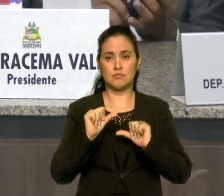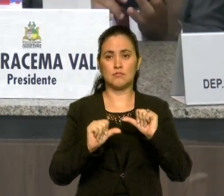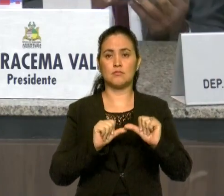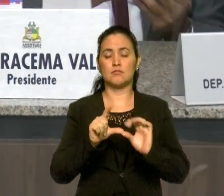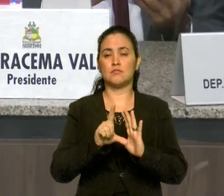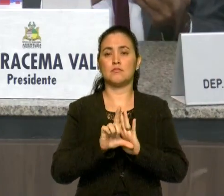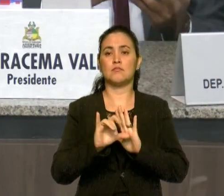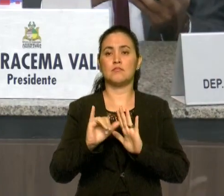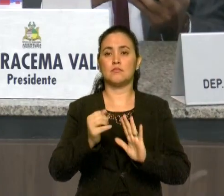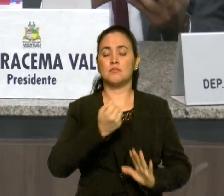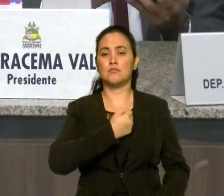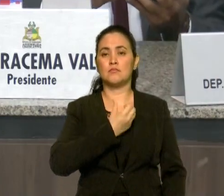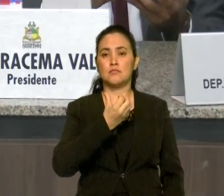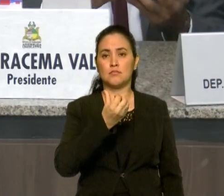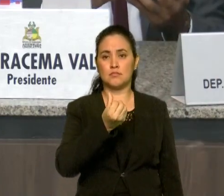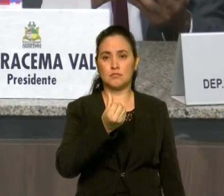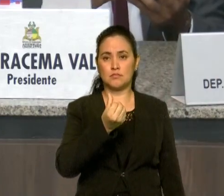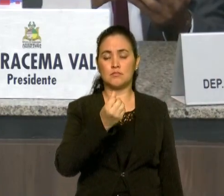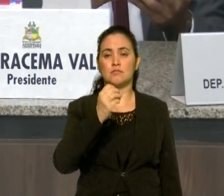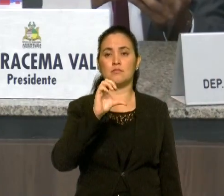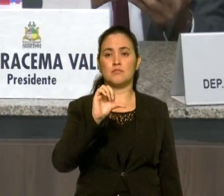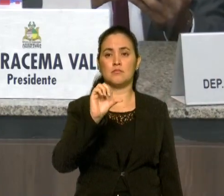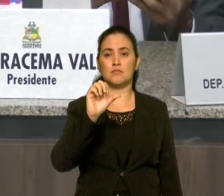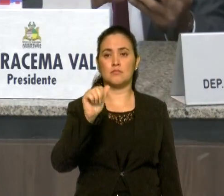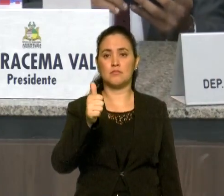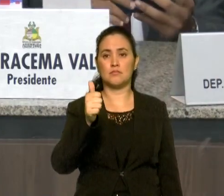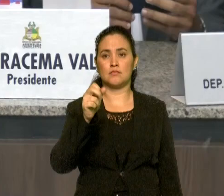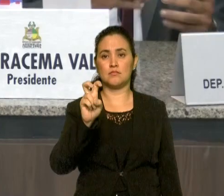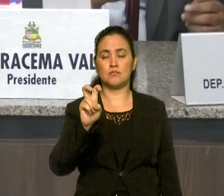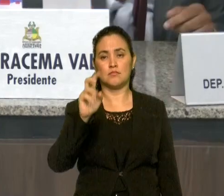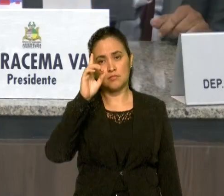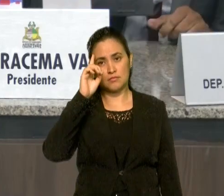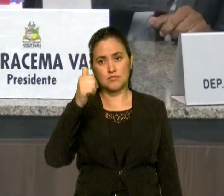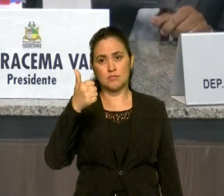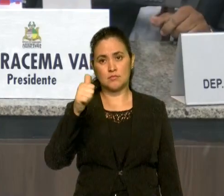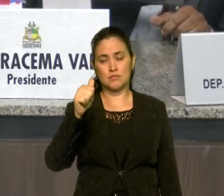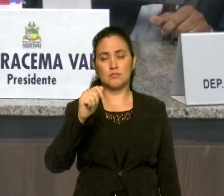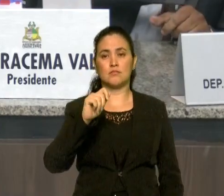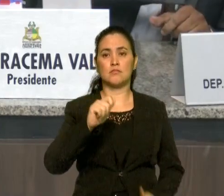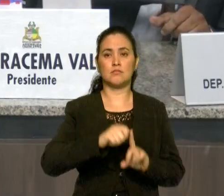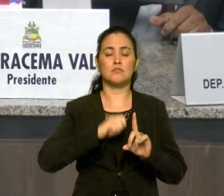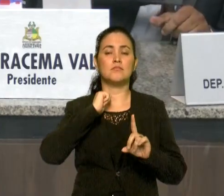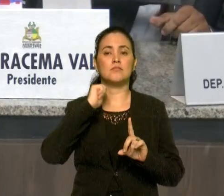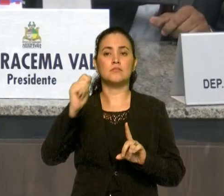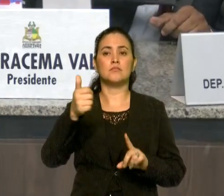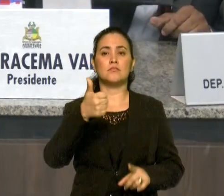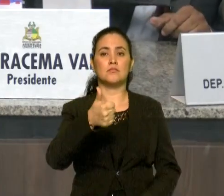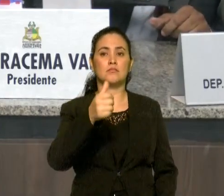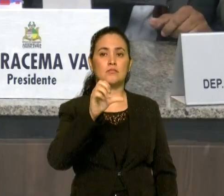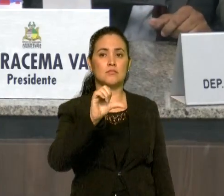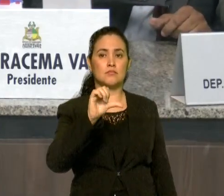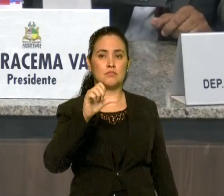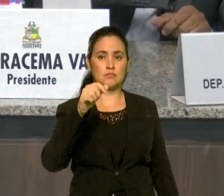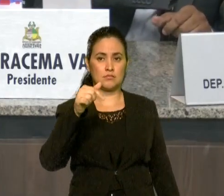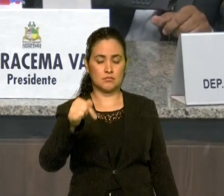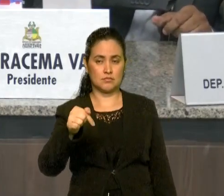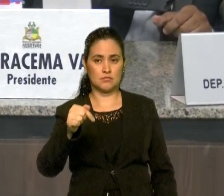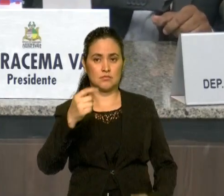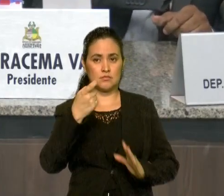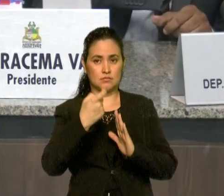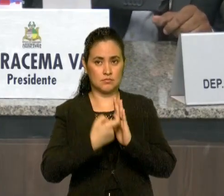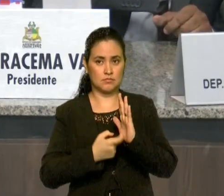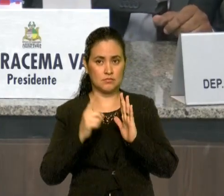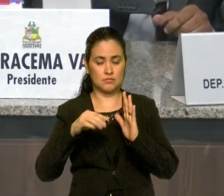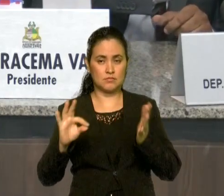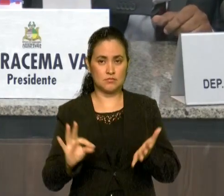número 6.915, de 11 de abril de 1997, que dispõe sobre a contratação